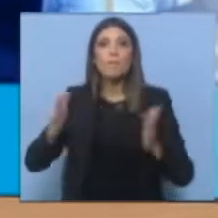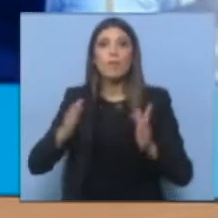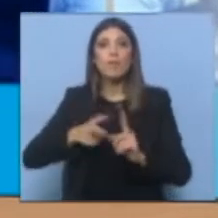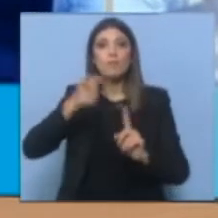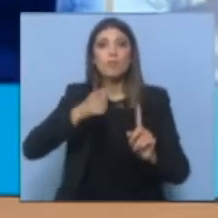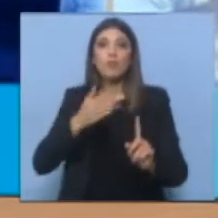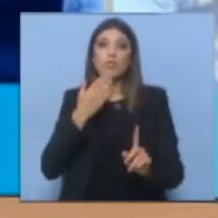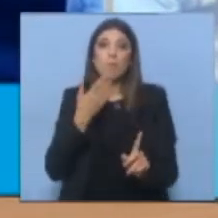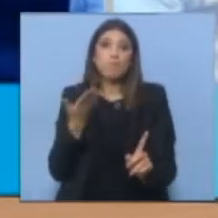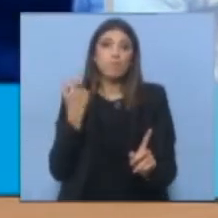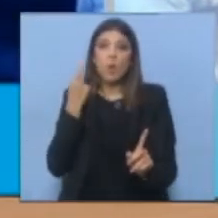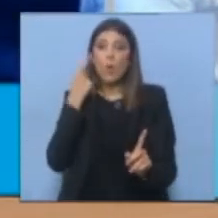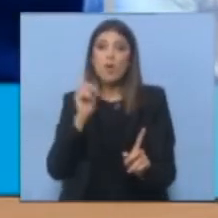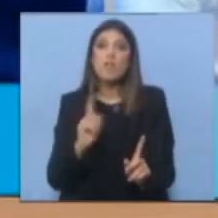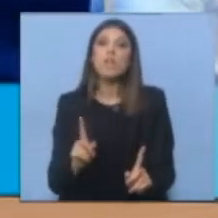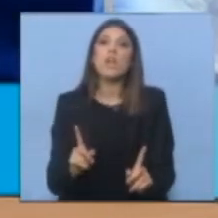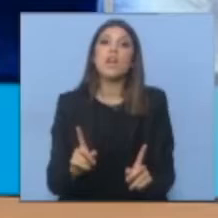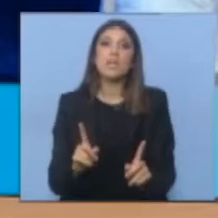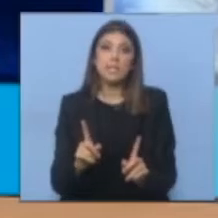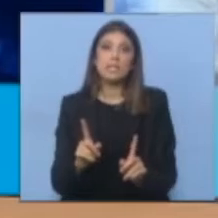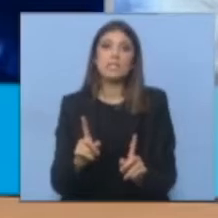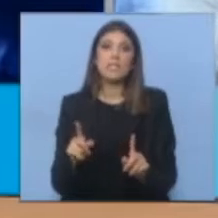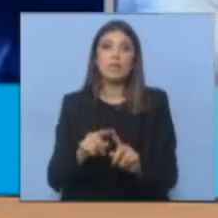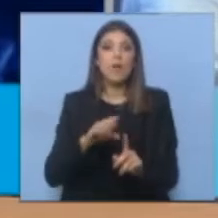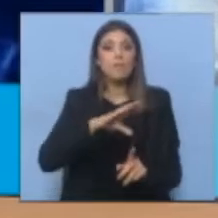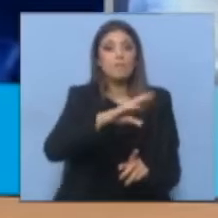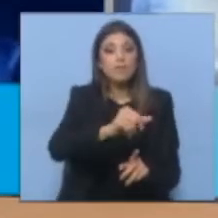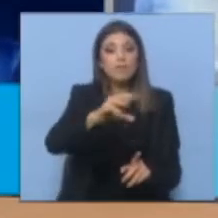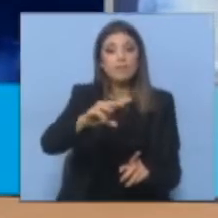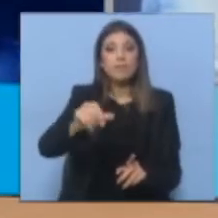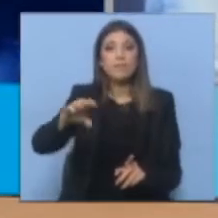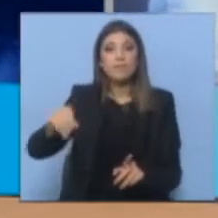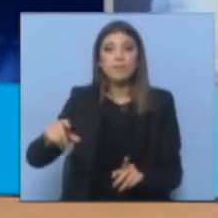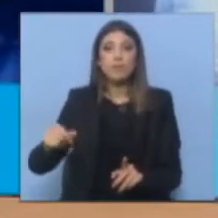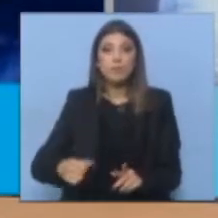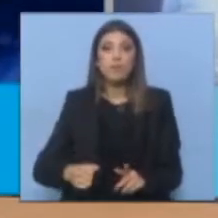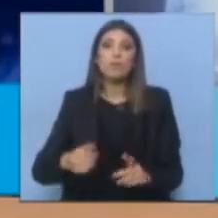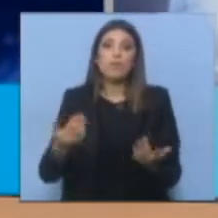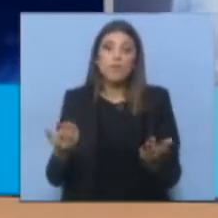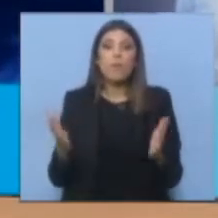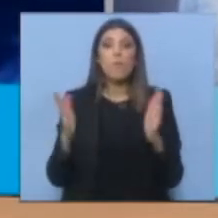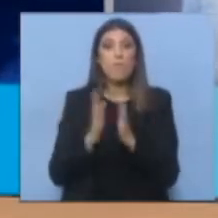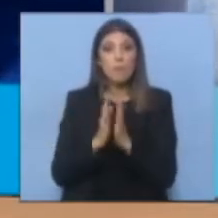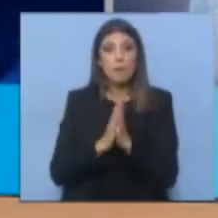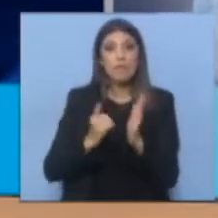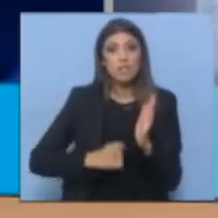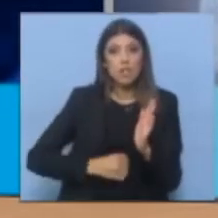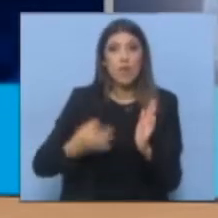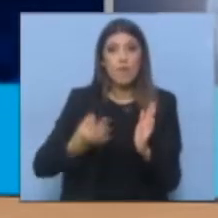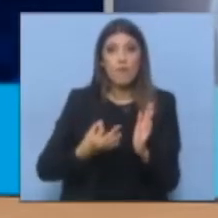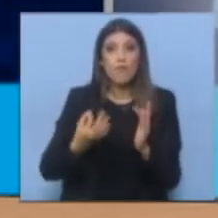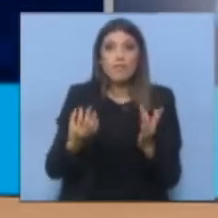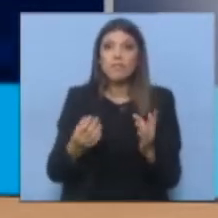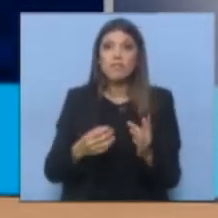pessoas anónimas, que estão em determinado país e que são cristãos e que por qualquer motivo foram